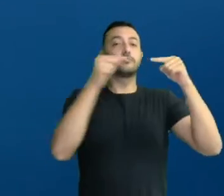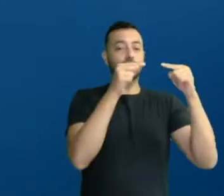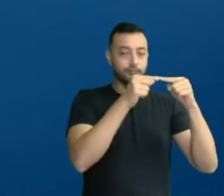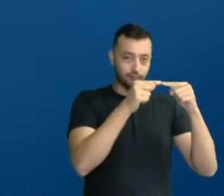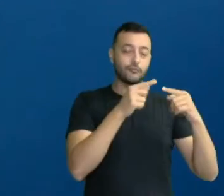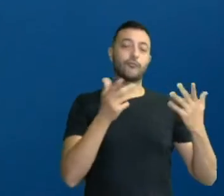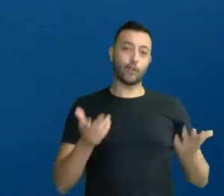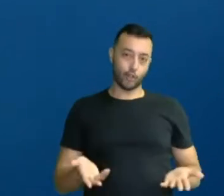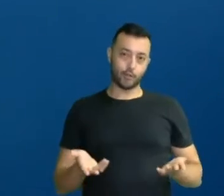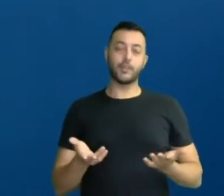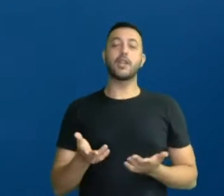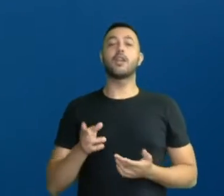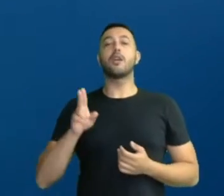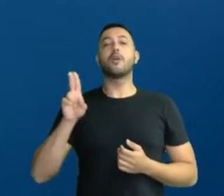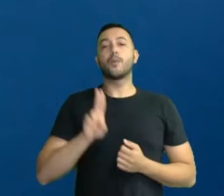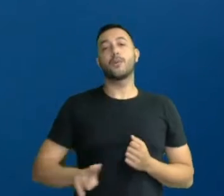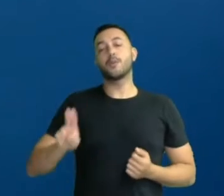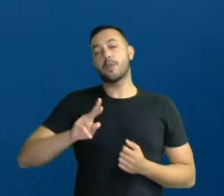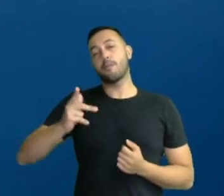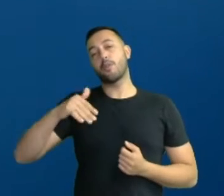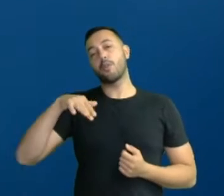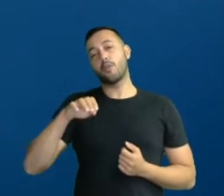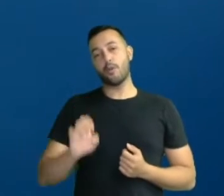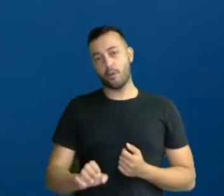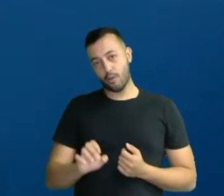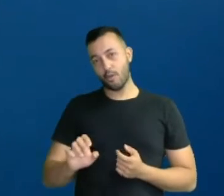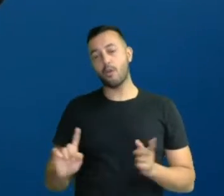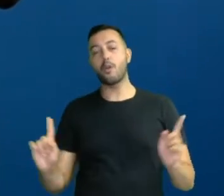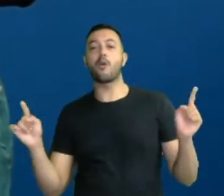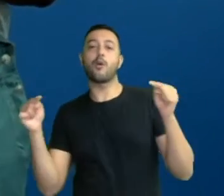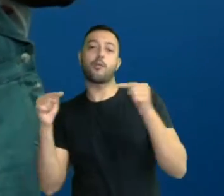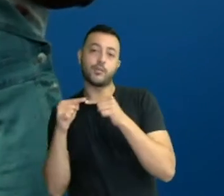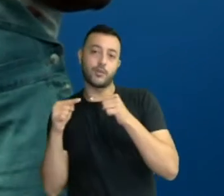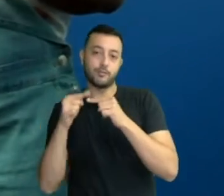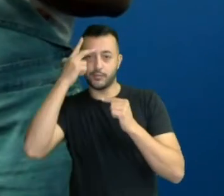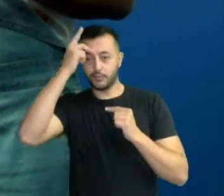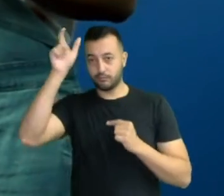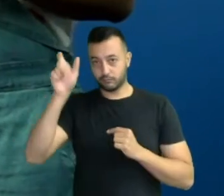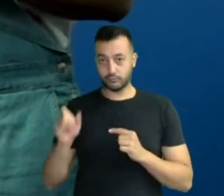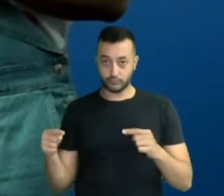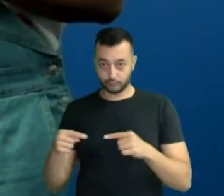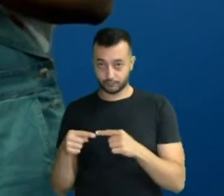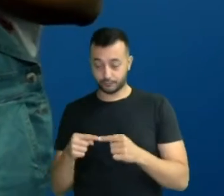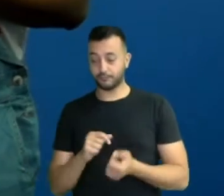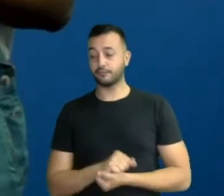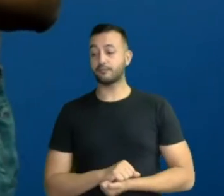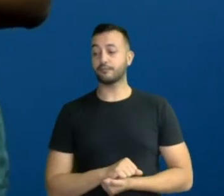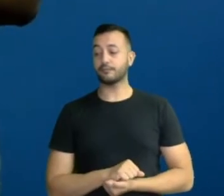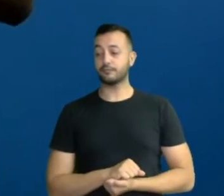está falando, usando o pronome átono que concorda com essa pessoa, tá certo?